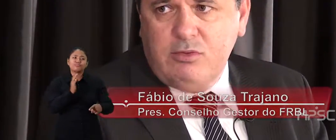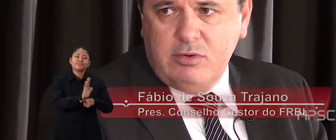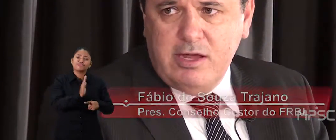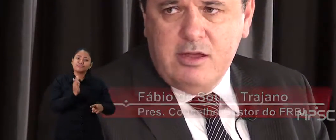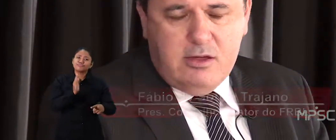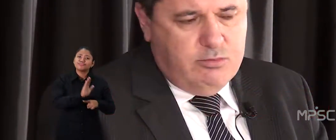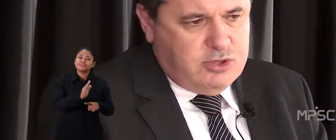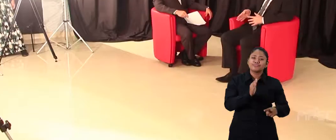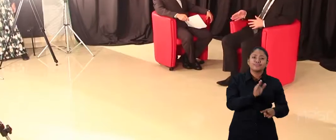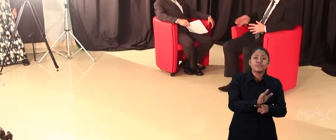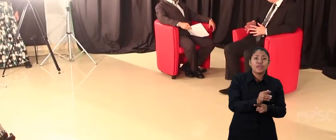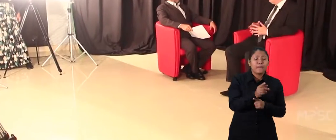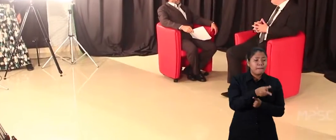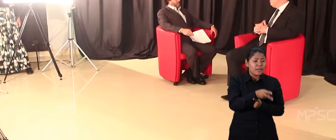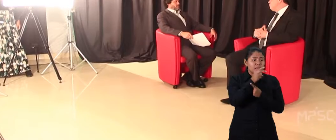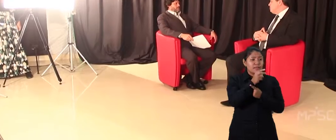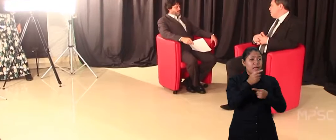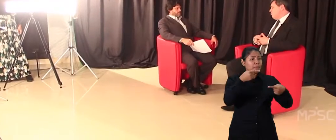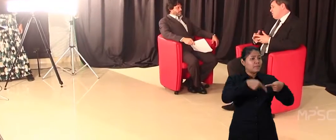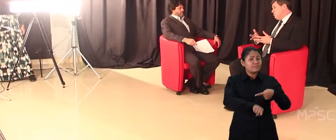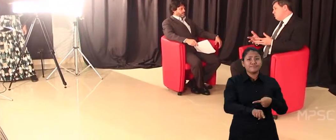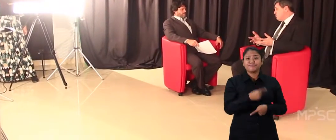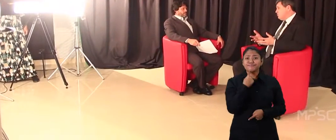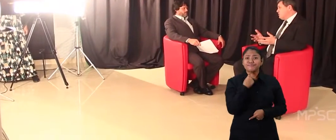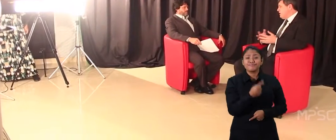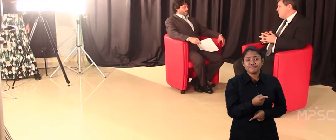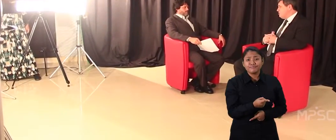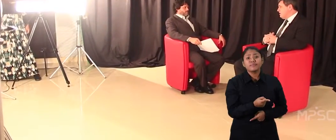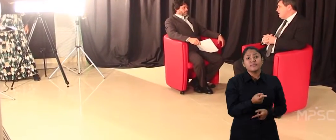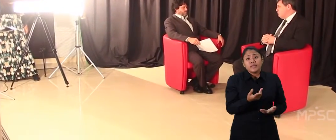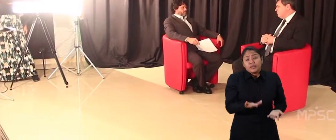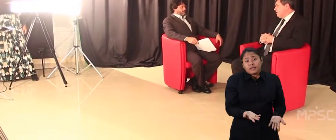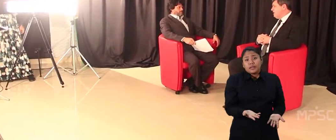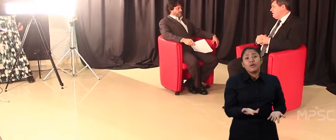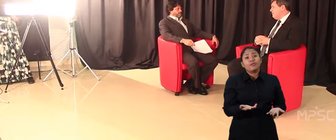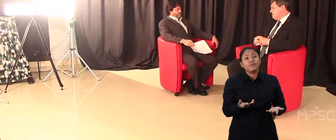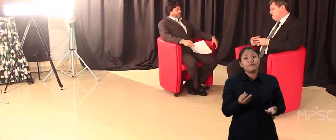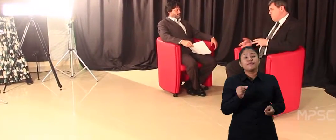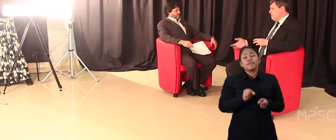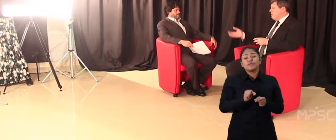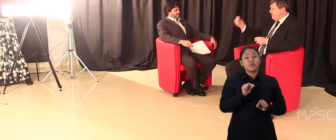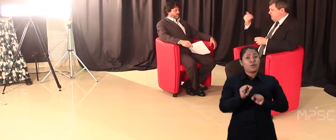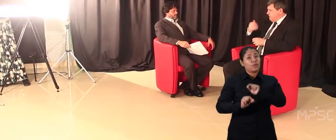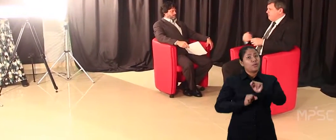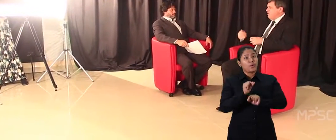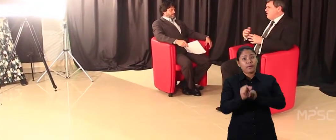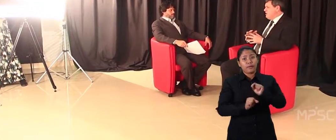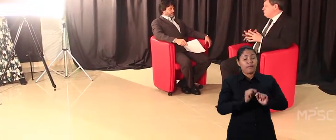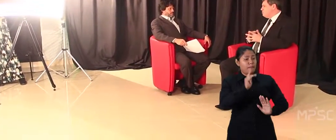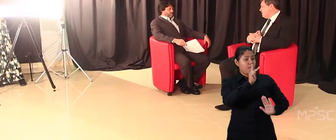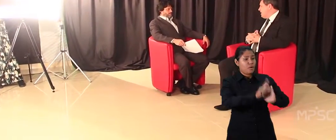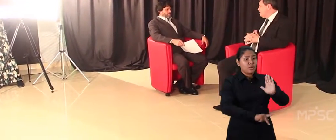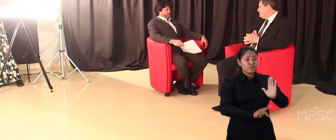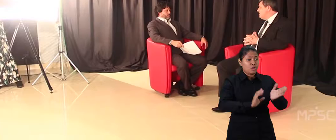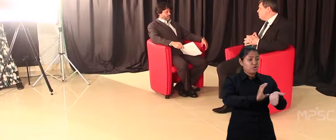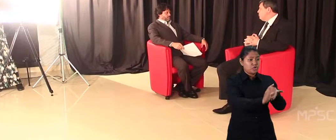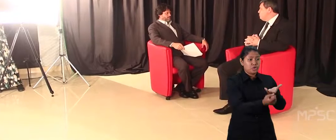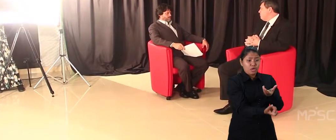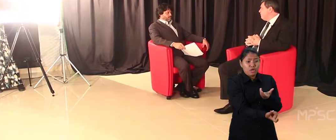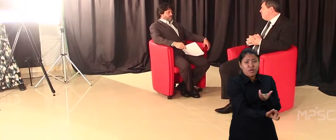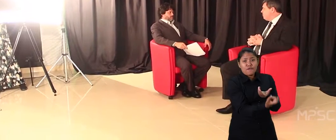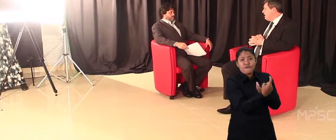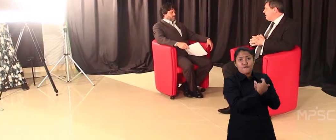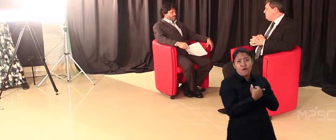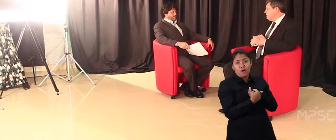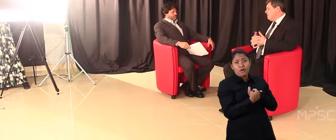ajustamento, né? Buscar a correção de rumo. Quando não se consegue, não se tem outra alternativa, senão, efetivamente, buscar esse dinheiro